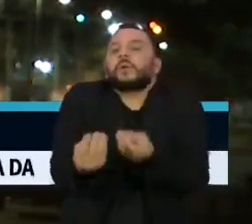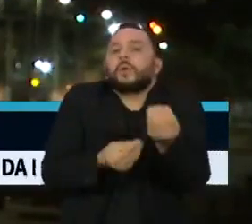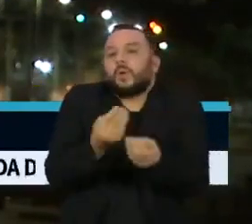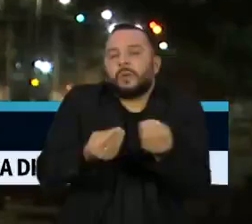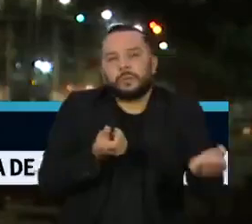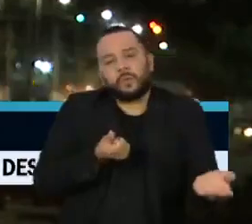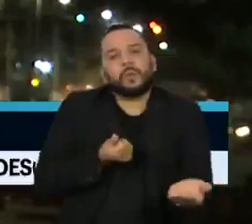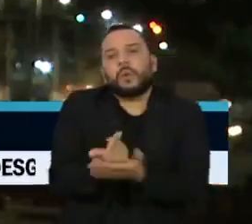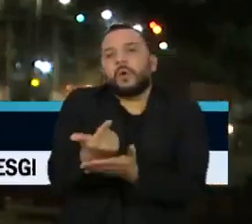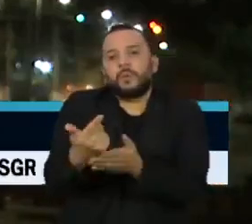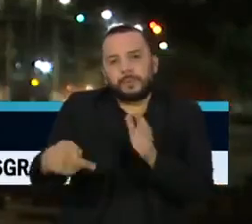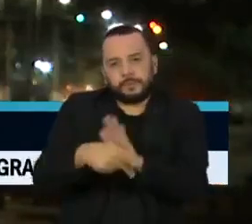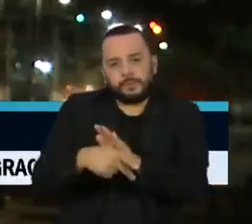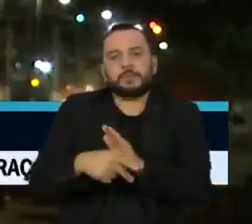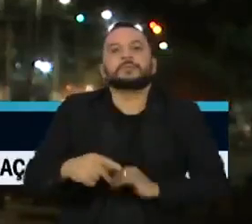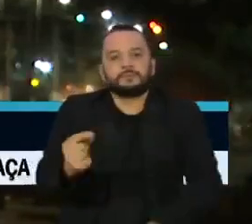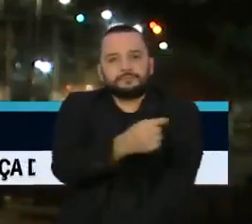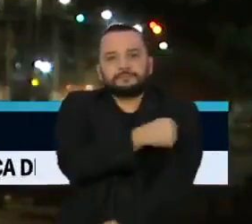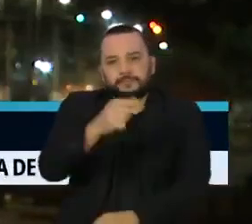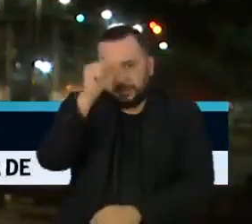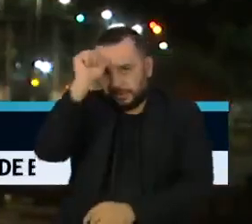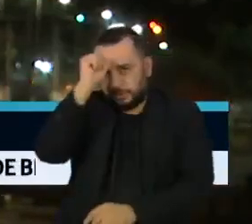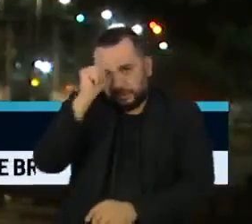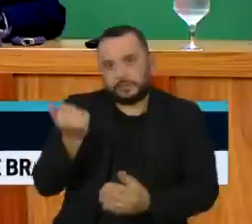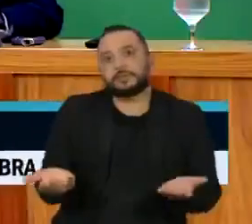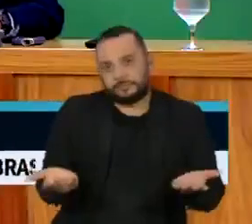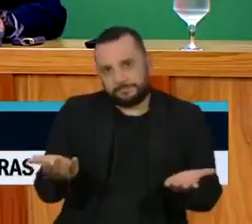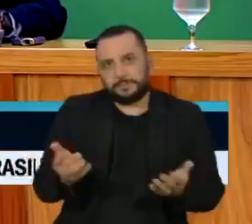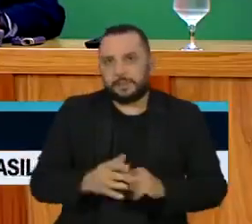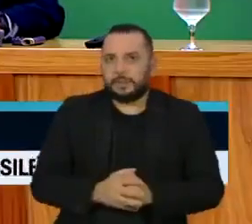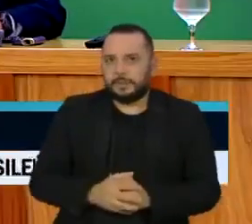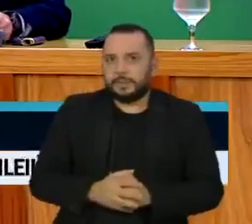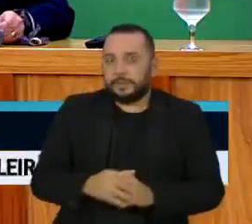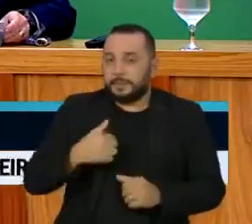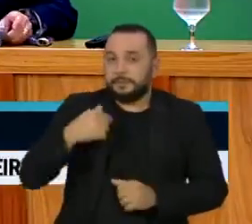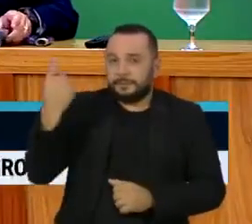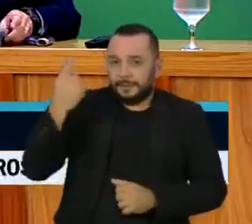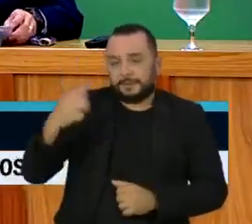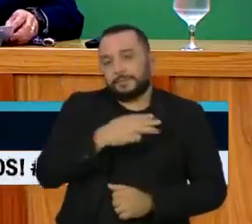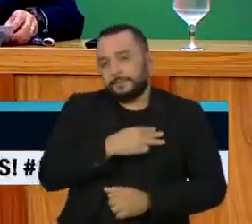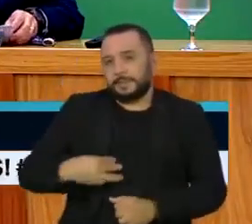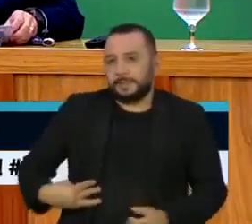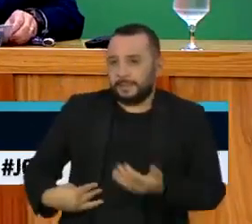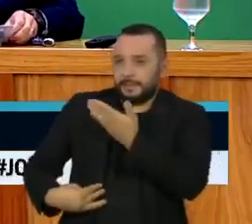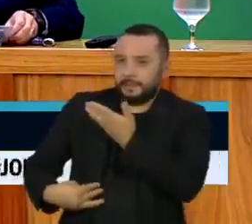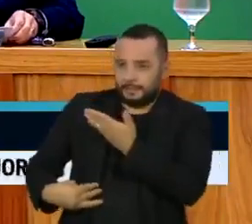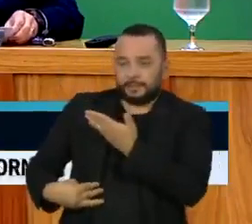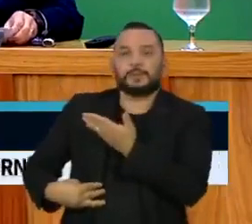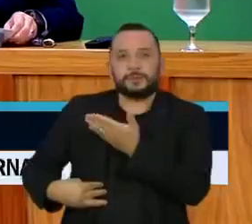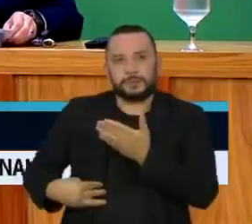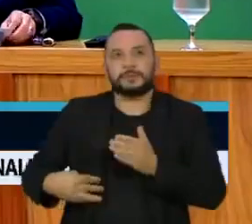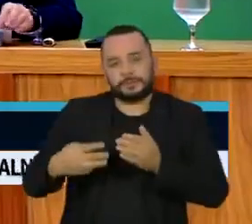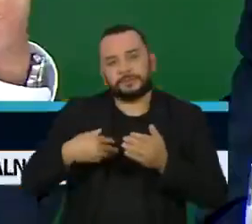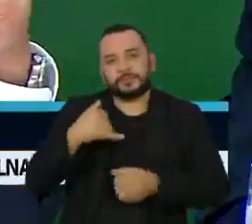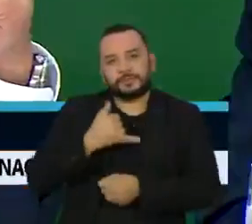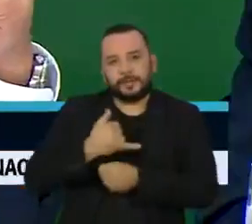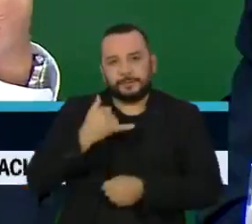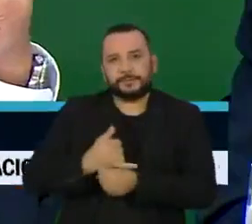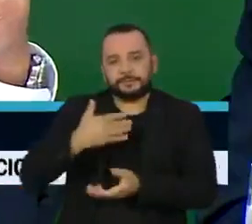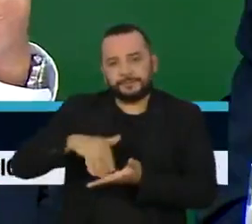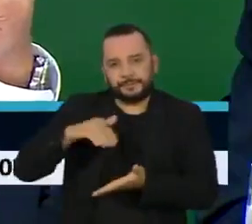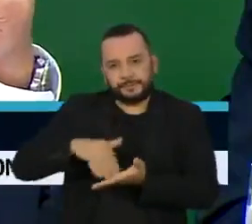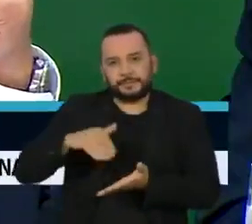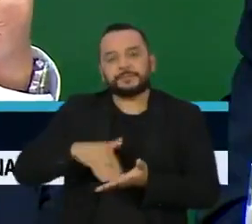na contratação da vacina indiana Covaxin. Primeiro, o ministro-chefe da Secretaria-Geral da Presidência,